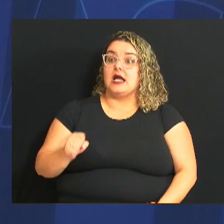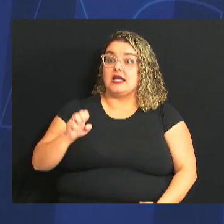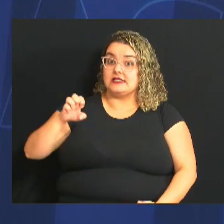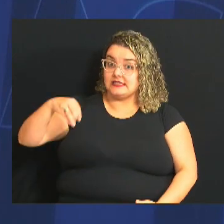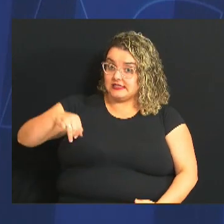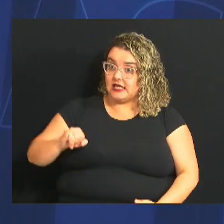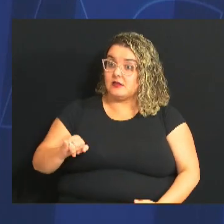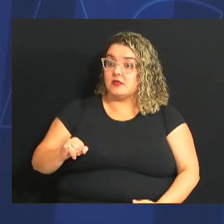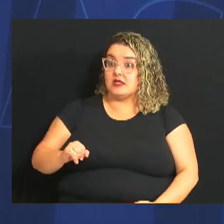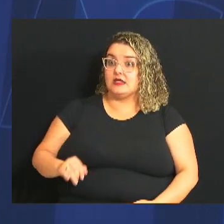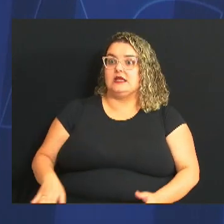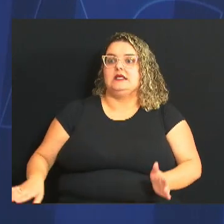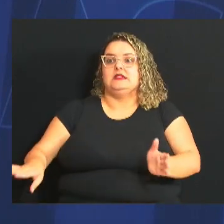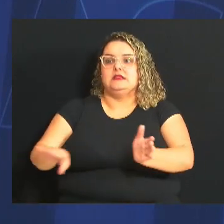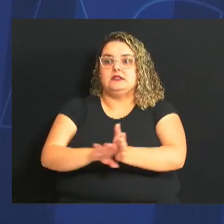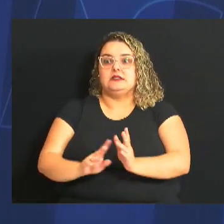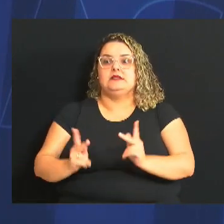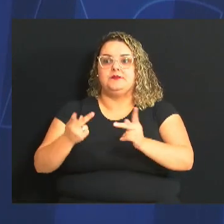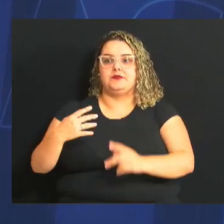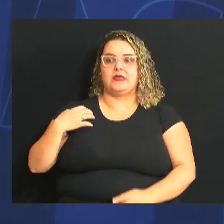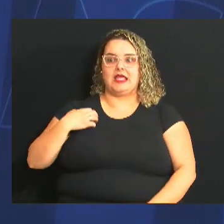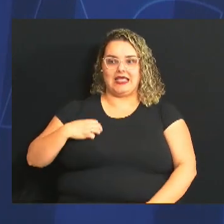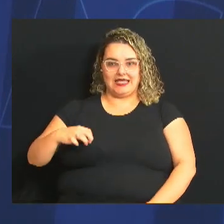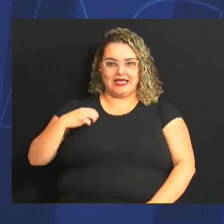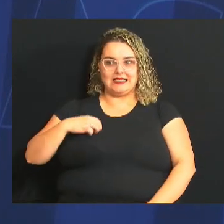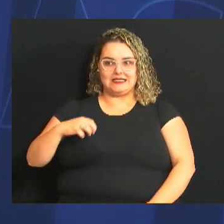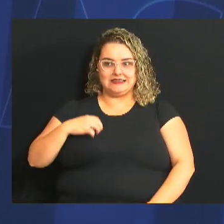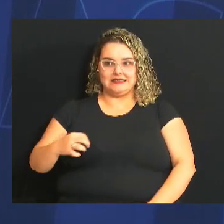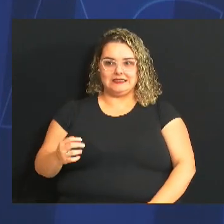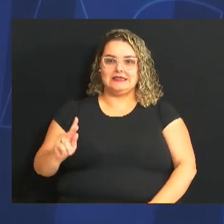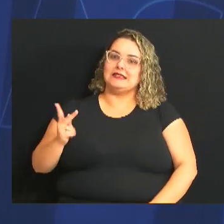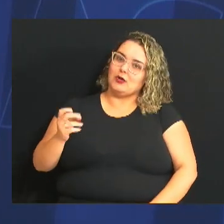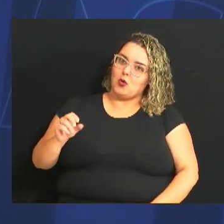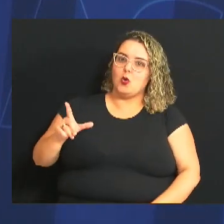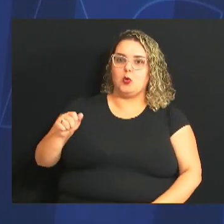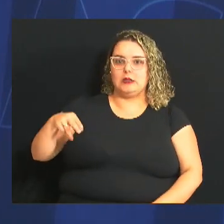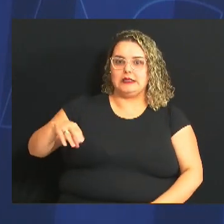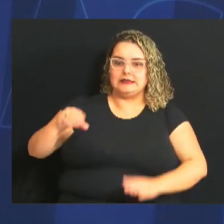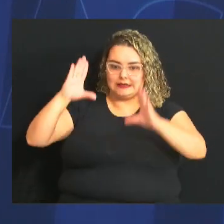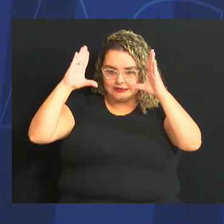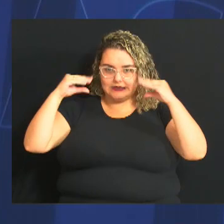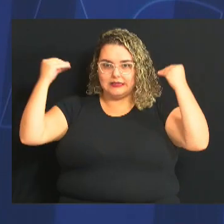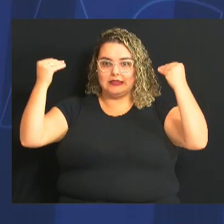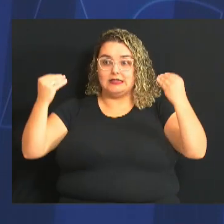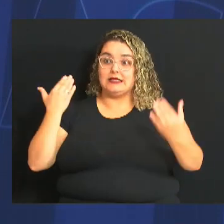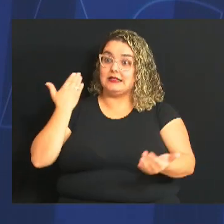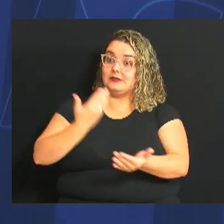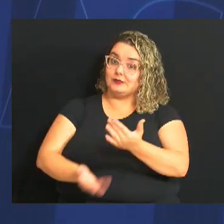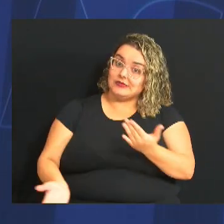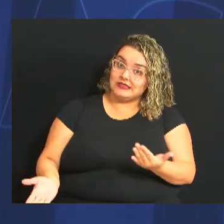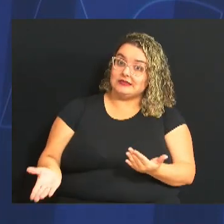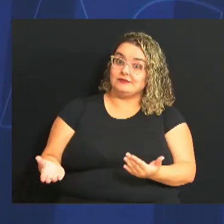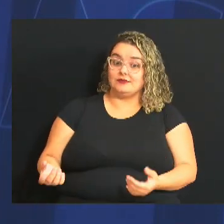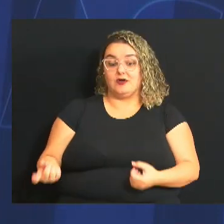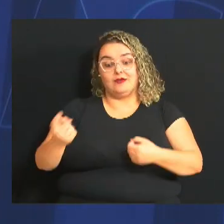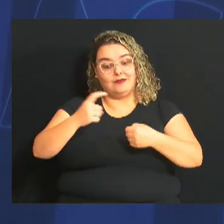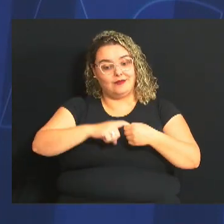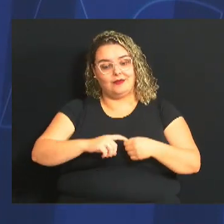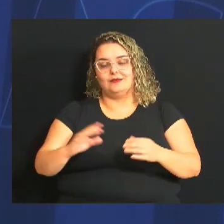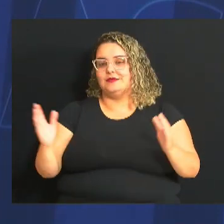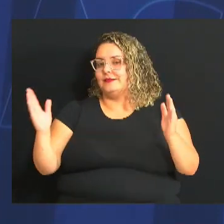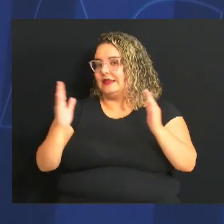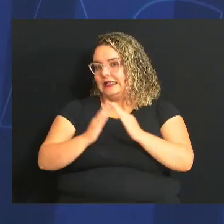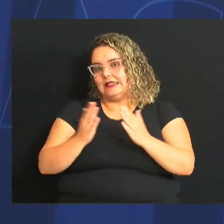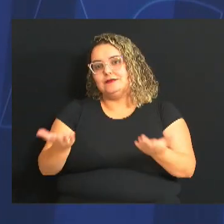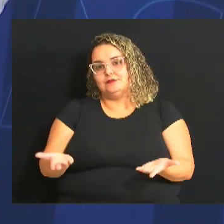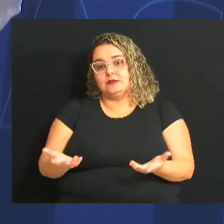pega o vencedor de Argentina e Holanda. E claro, quem perder está eliminado, volta para casa. E se der